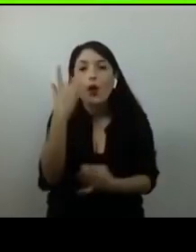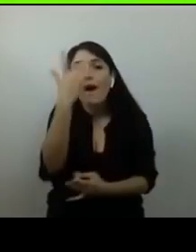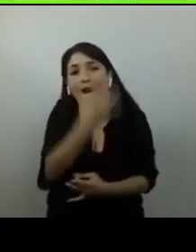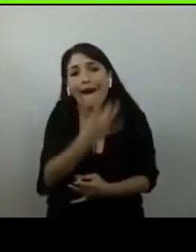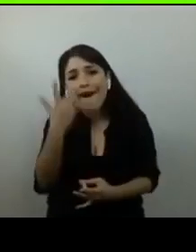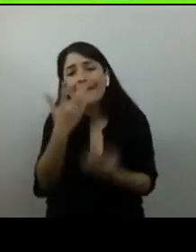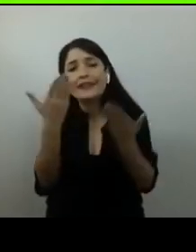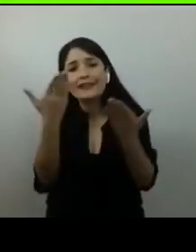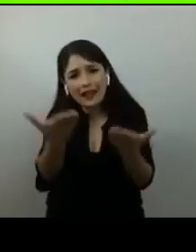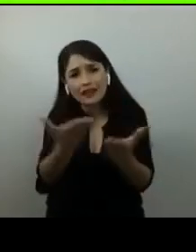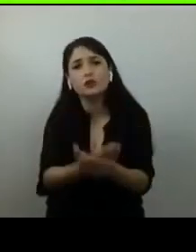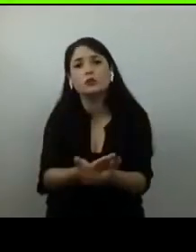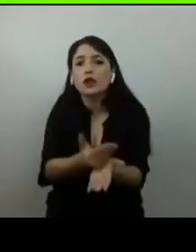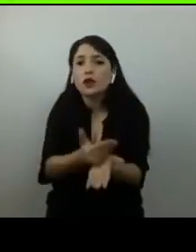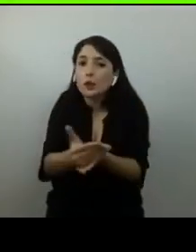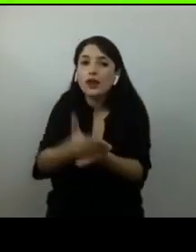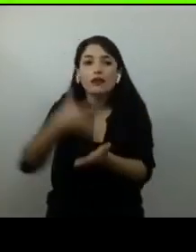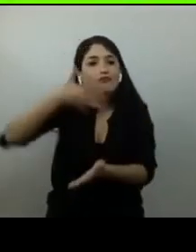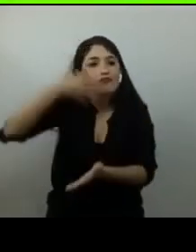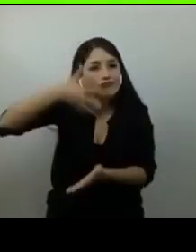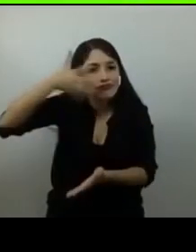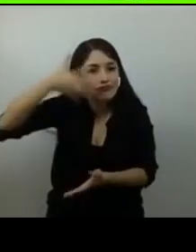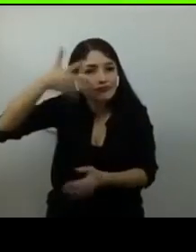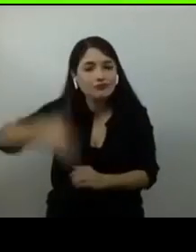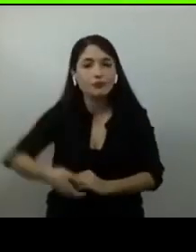enfim, as suas primeiras considerações.